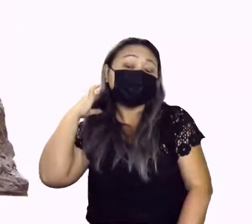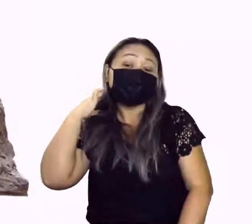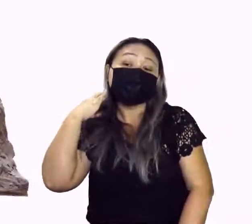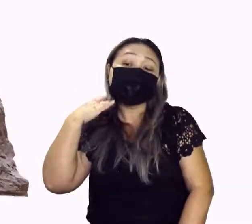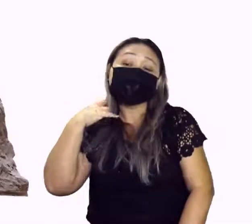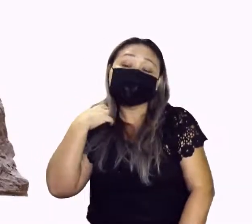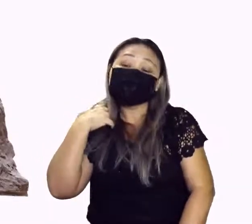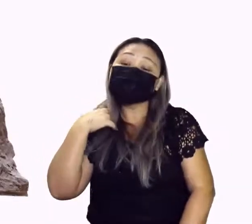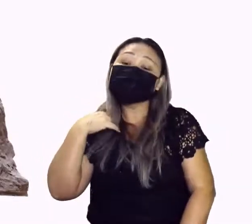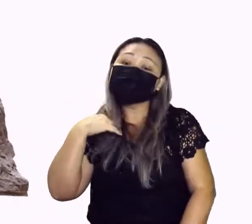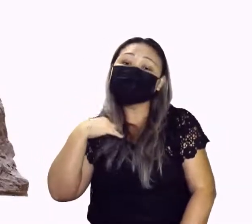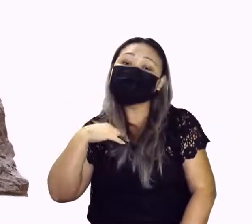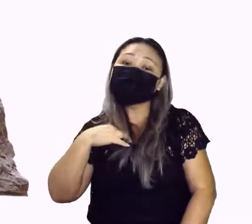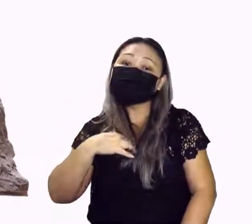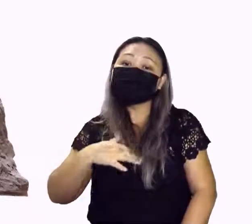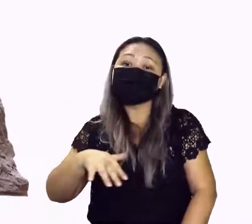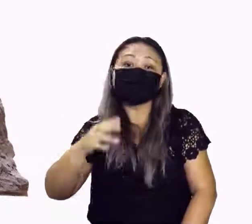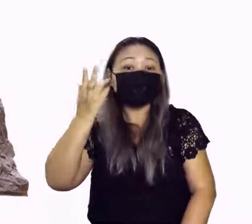E agora?